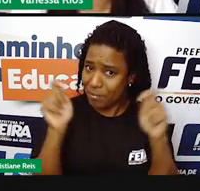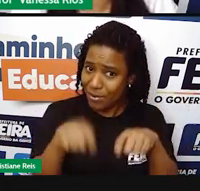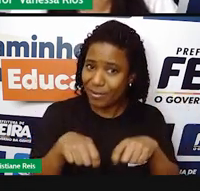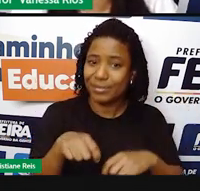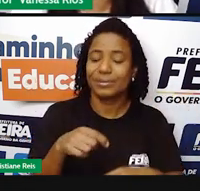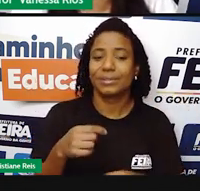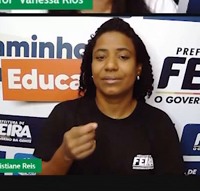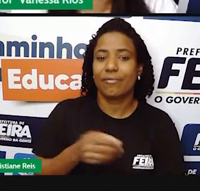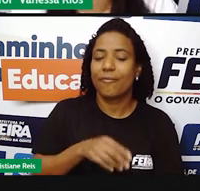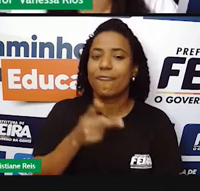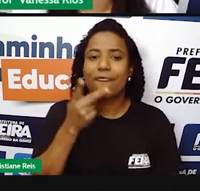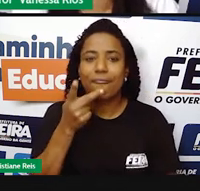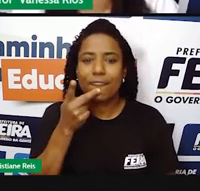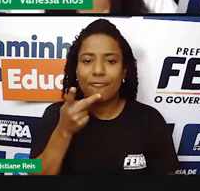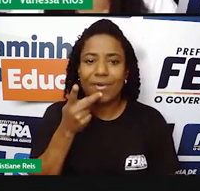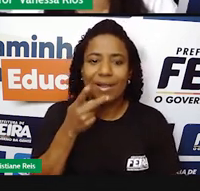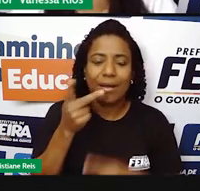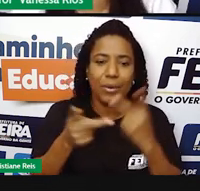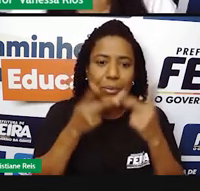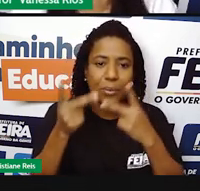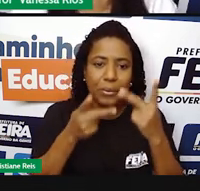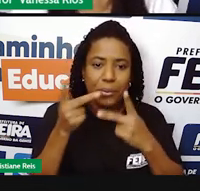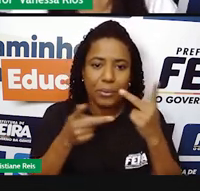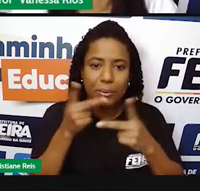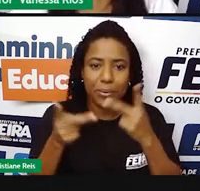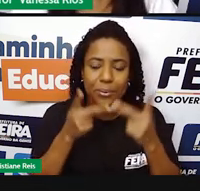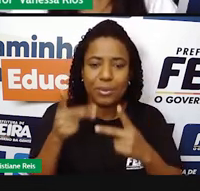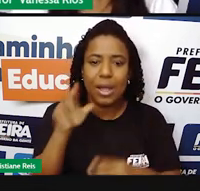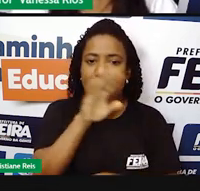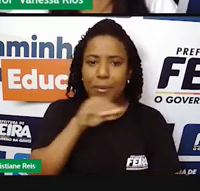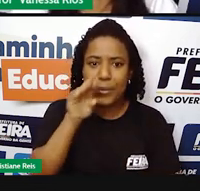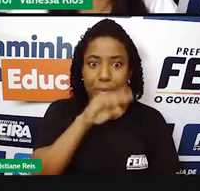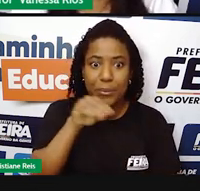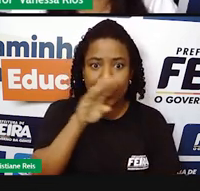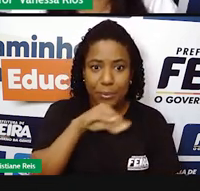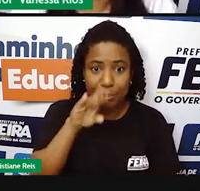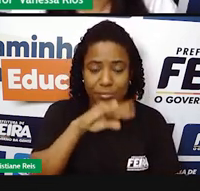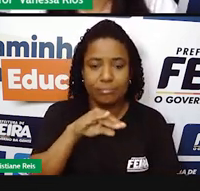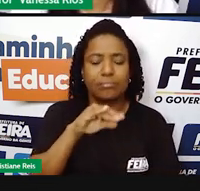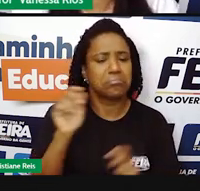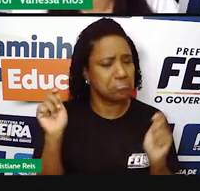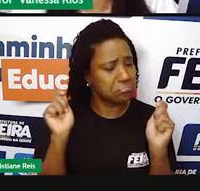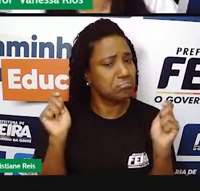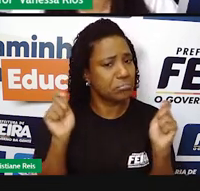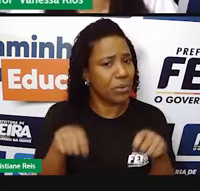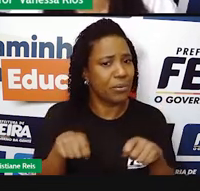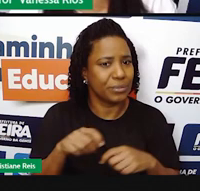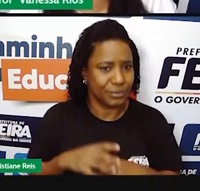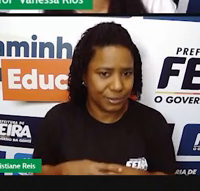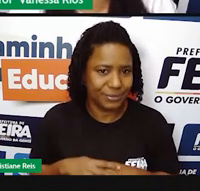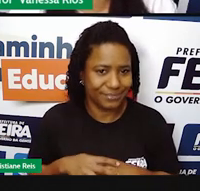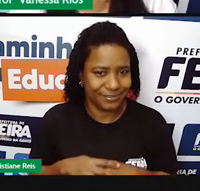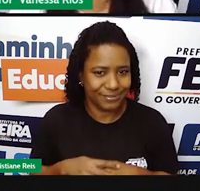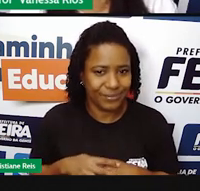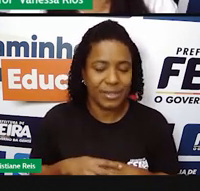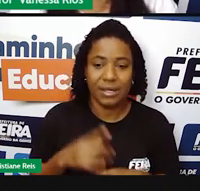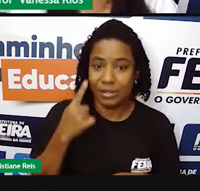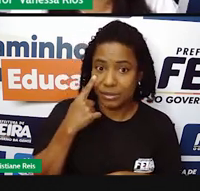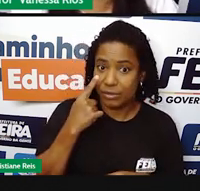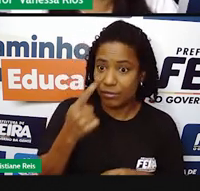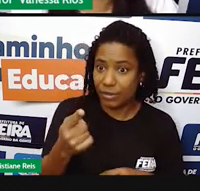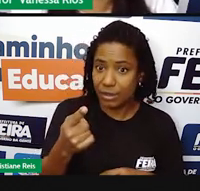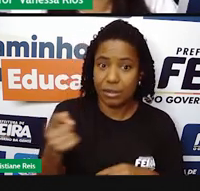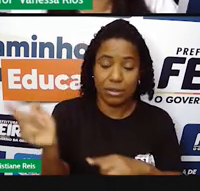informações trazidas por esse gênero textual de forma oral, de forma falada. Que é o que a gente observa no vídeo,